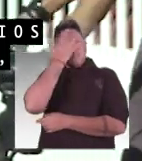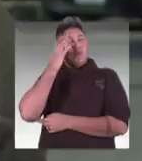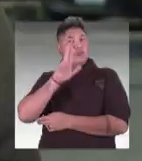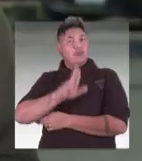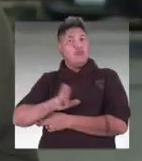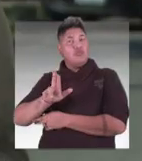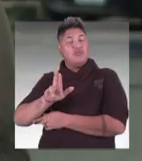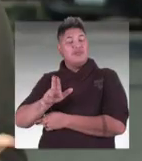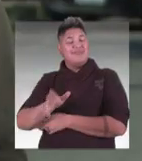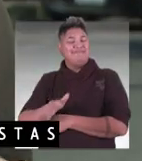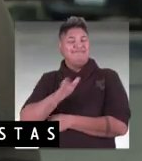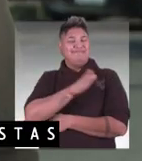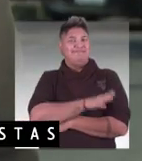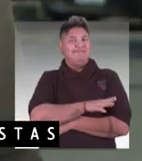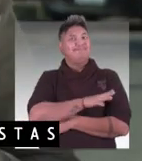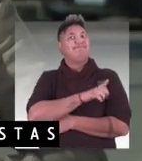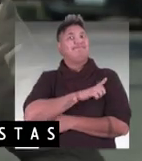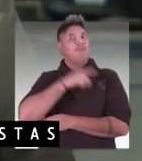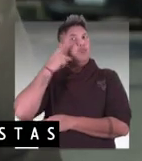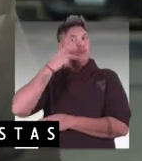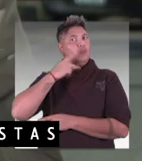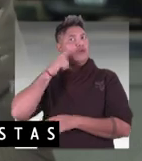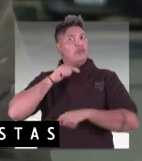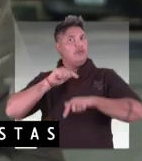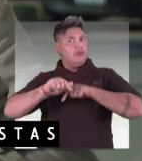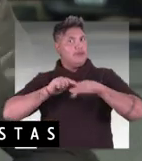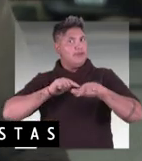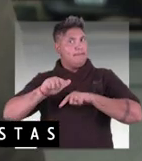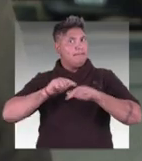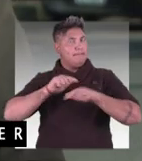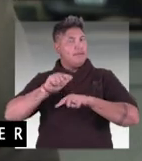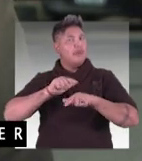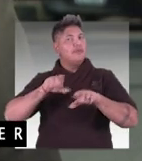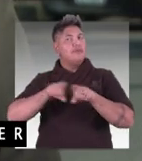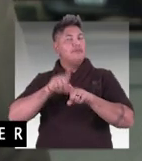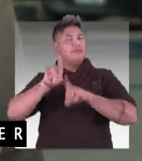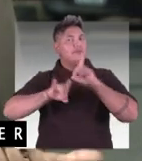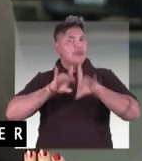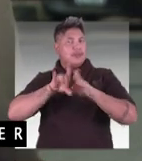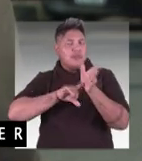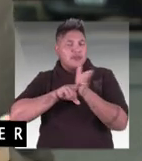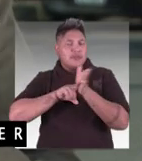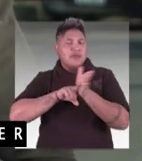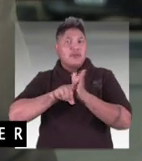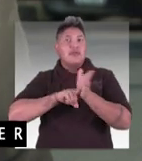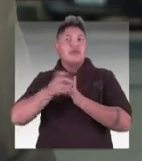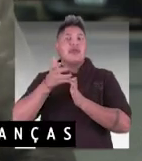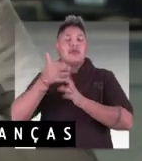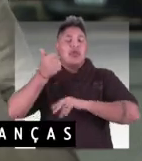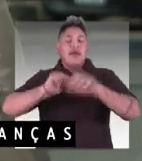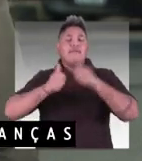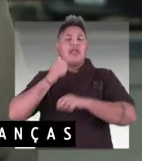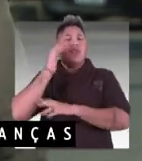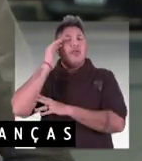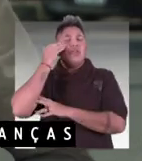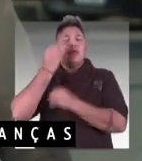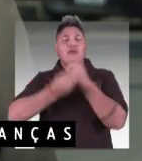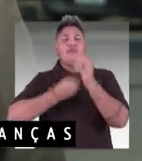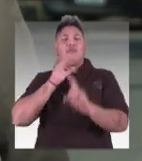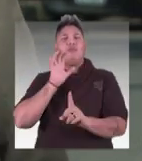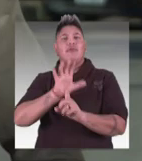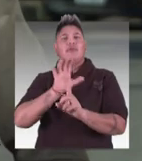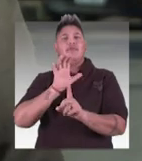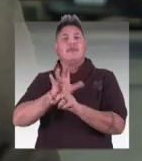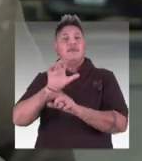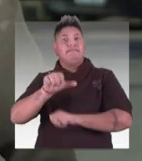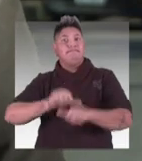consumidores, por outro, procuradores do trabalho e especialistas se empenham em analisar e entender o impacto dessas